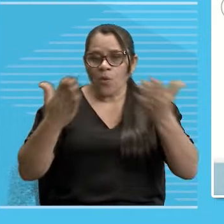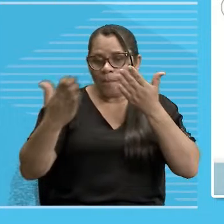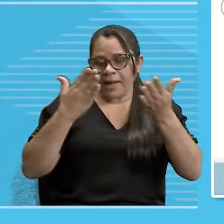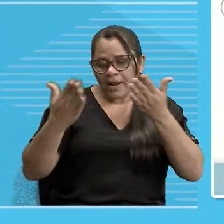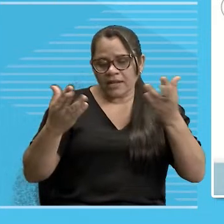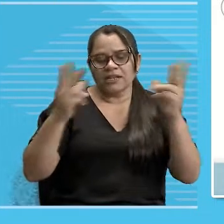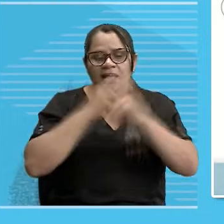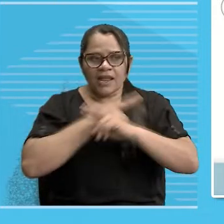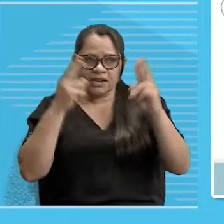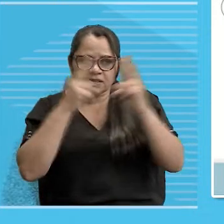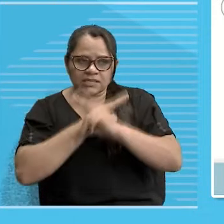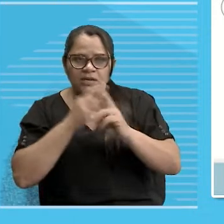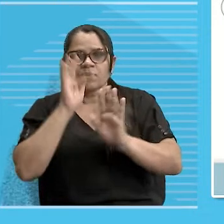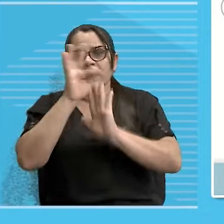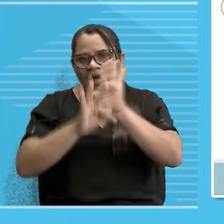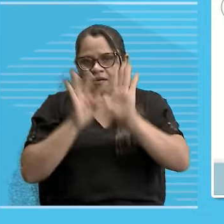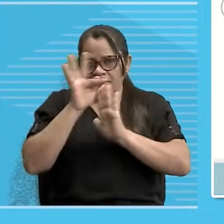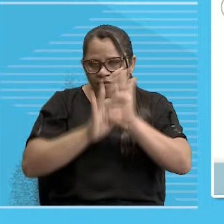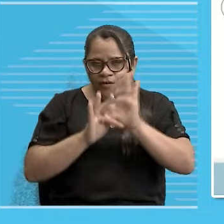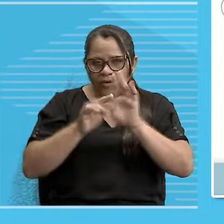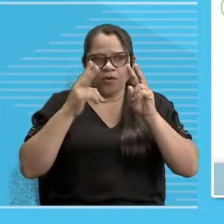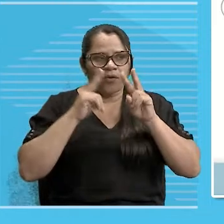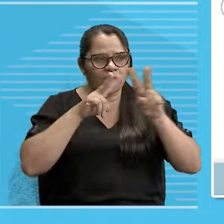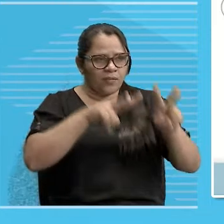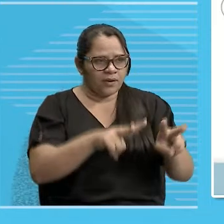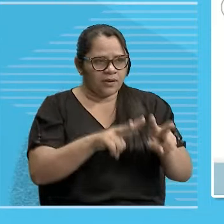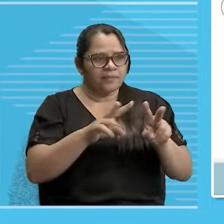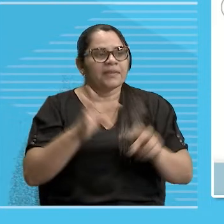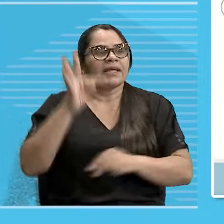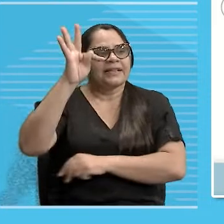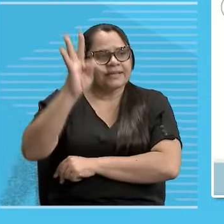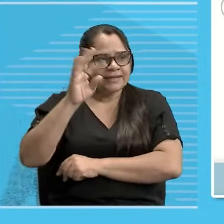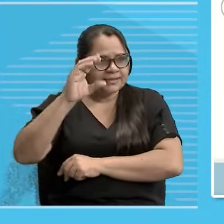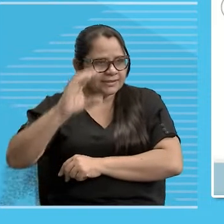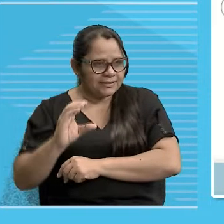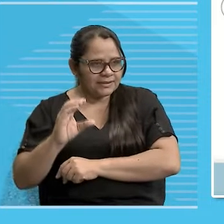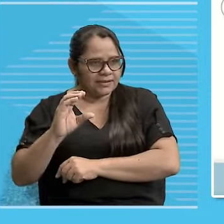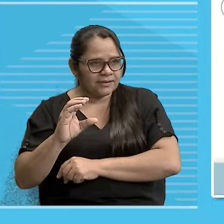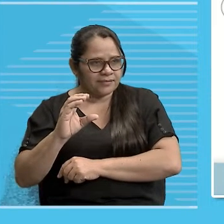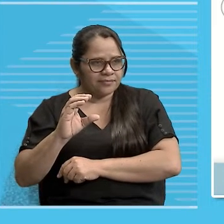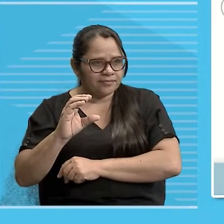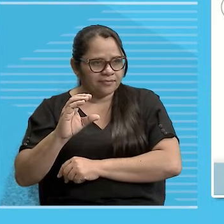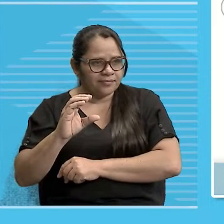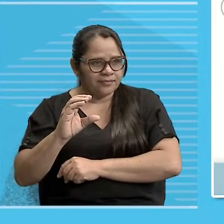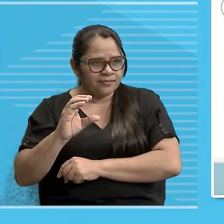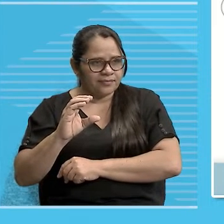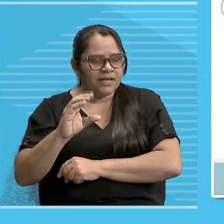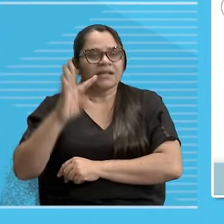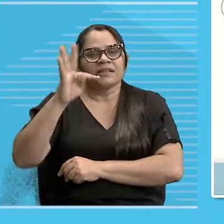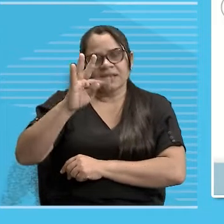5 é igual a TF menos 32 sobre 9.